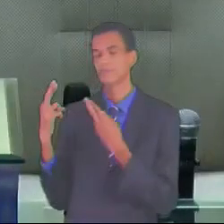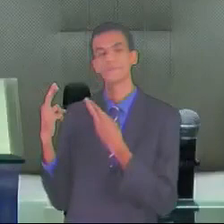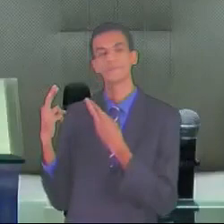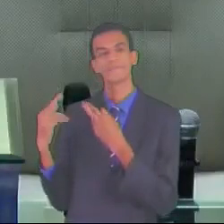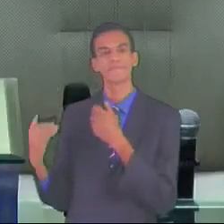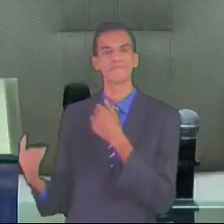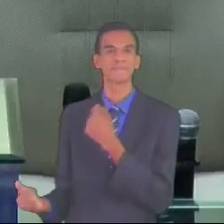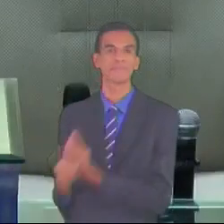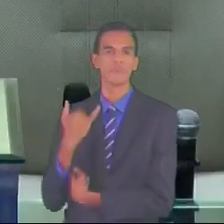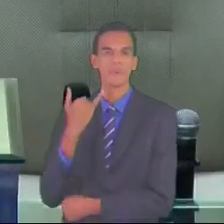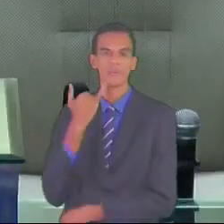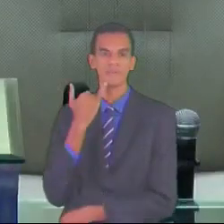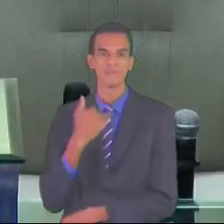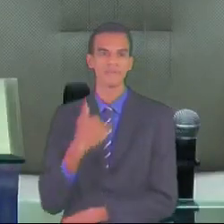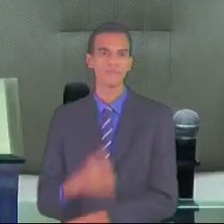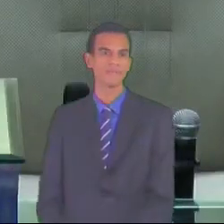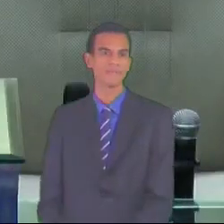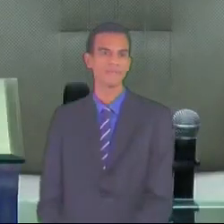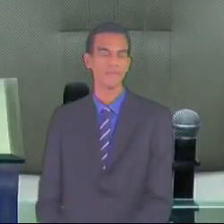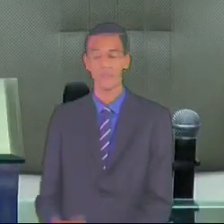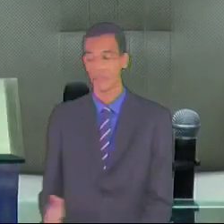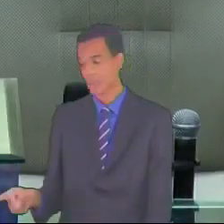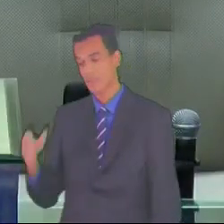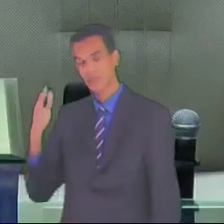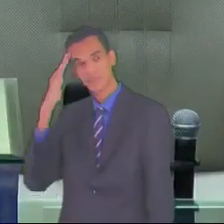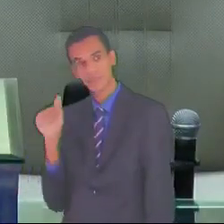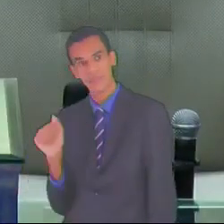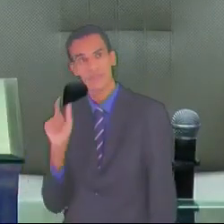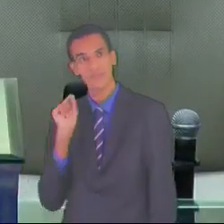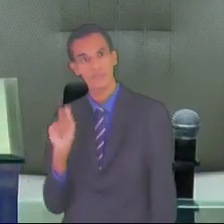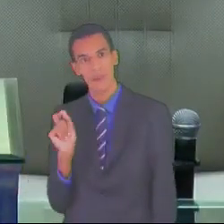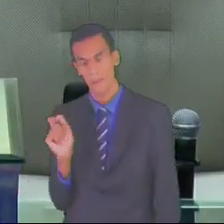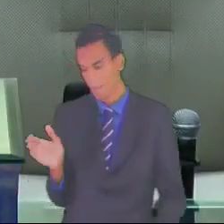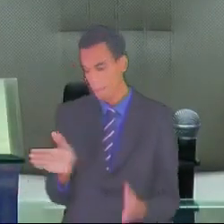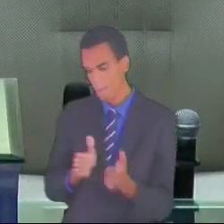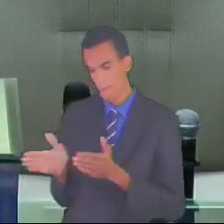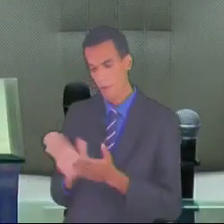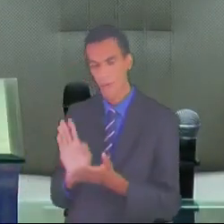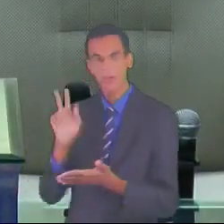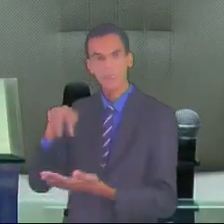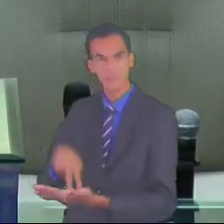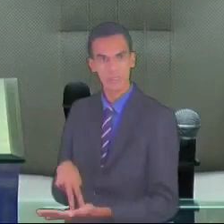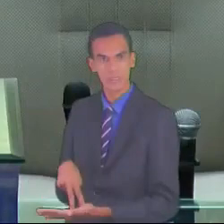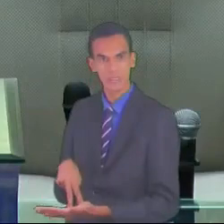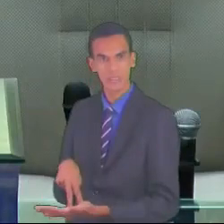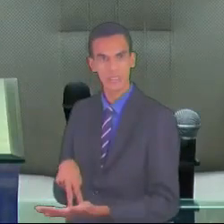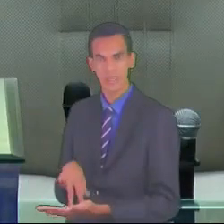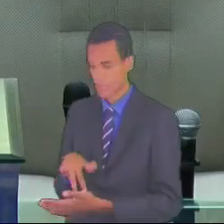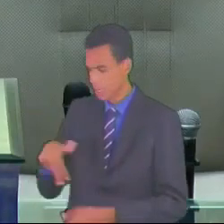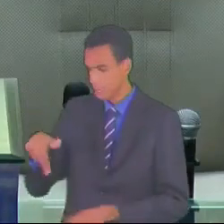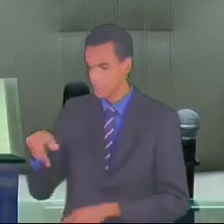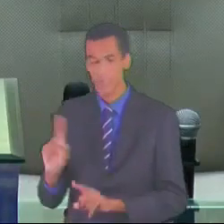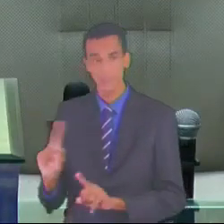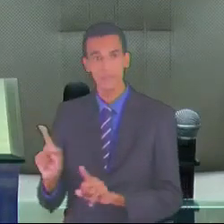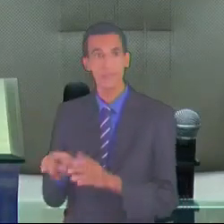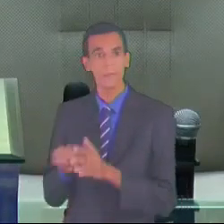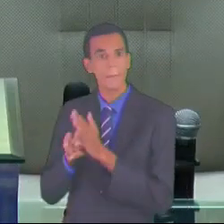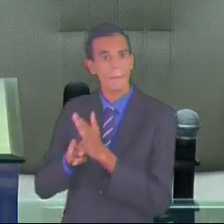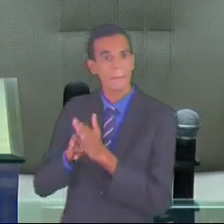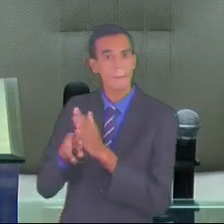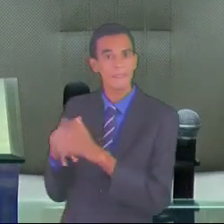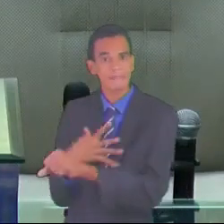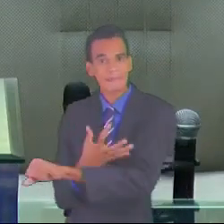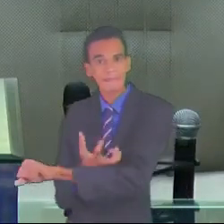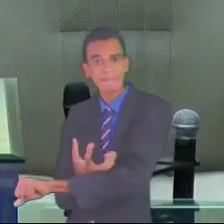frustradas. Ele sabe que a cada momento que ele se levanta, ele não anda, ele é paralítico, ele é